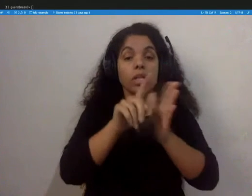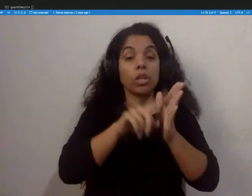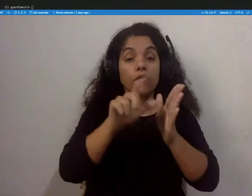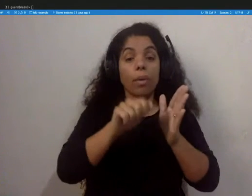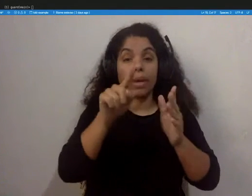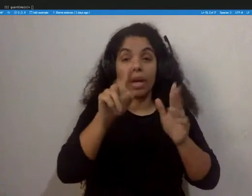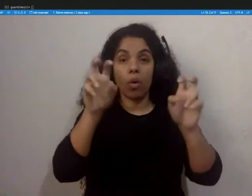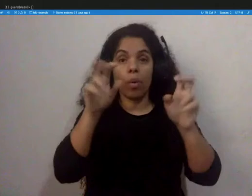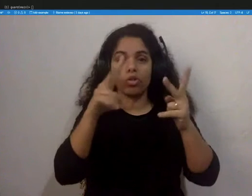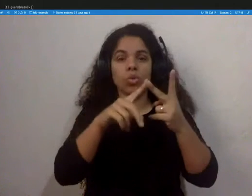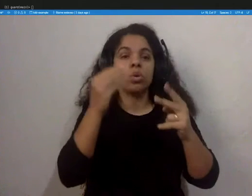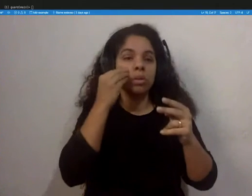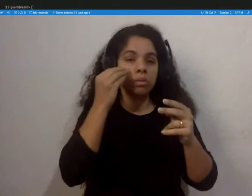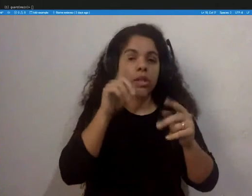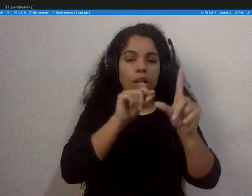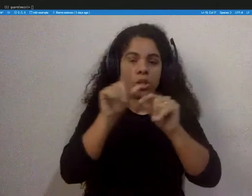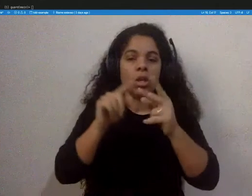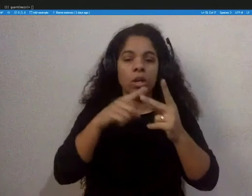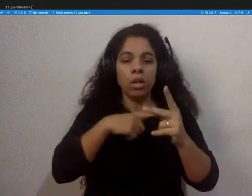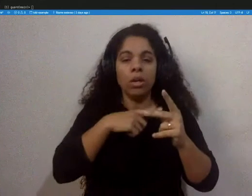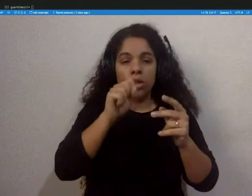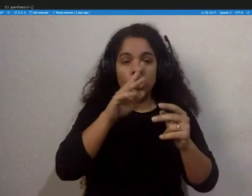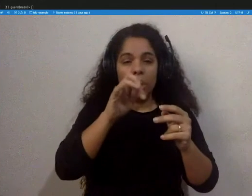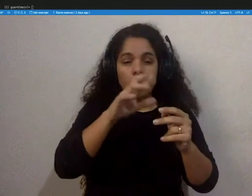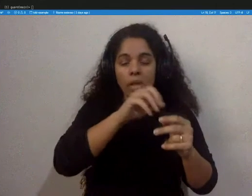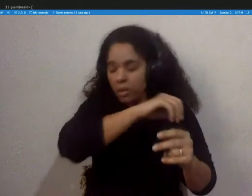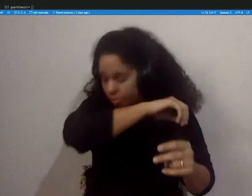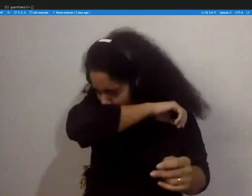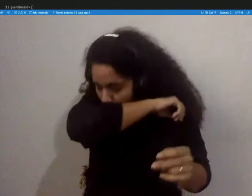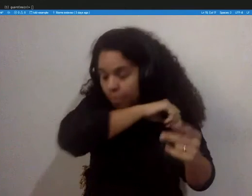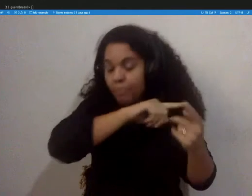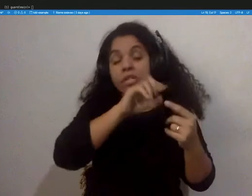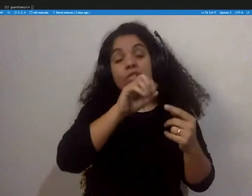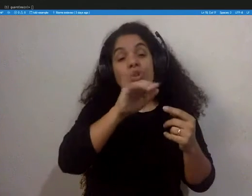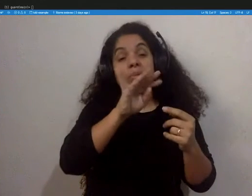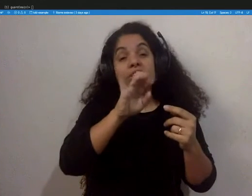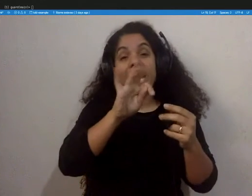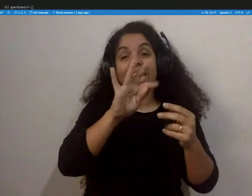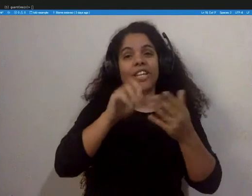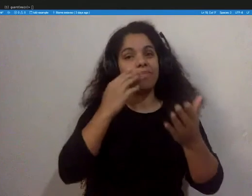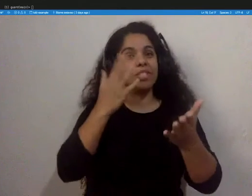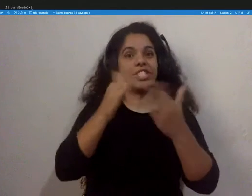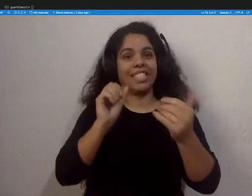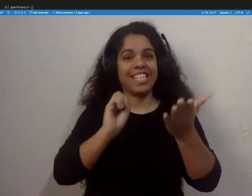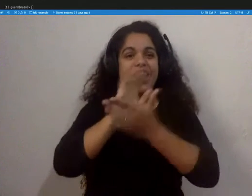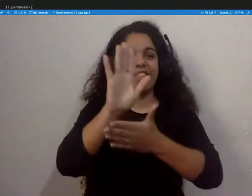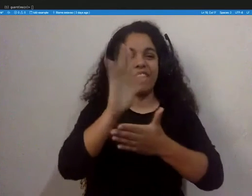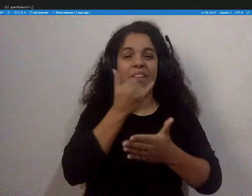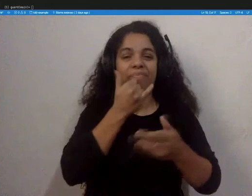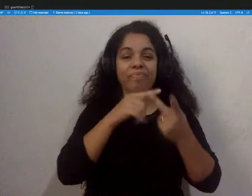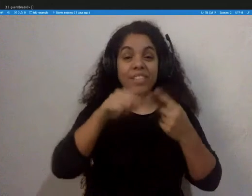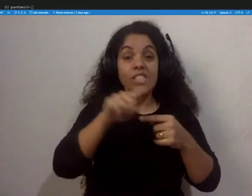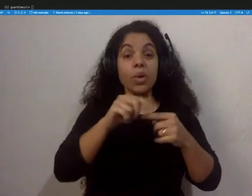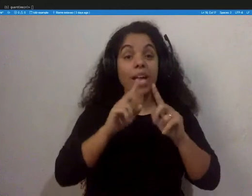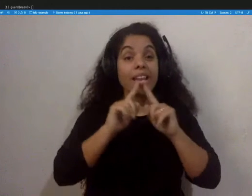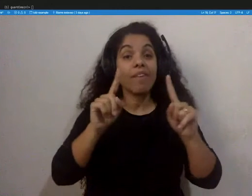assunto do teste, né, que eu defini aqui como subject, e vou falar para ele assim, ó, enviar. Só que ele vai reclamar